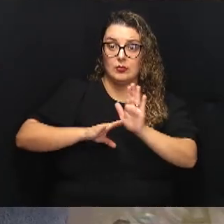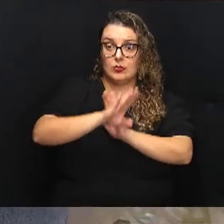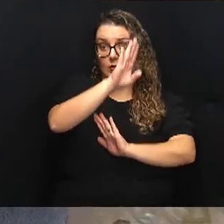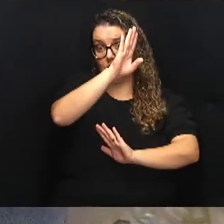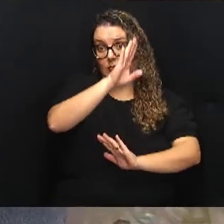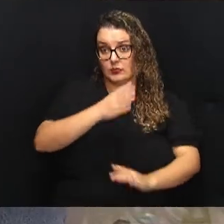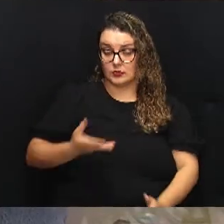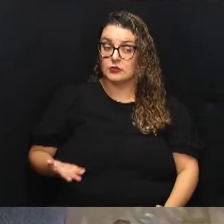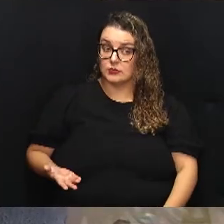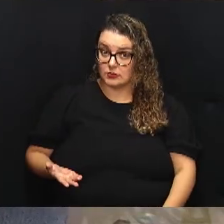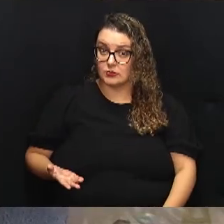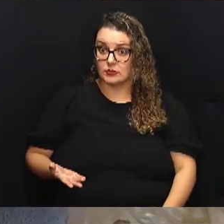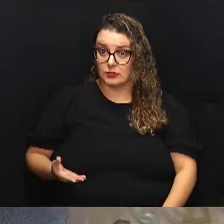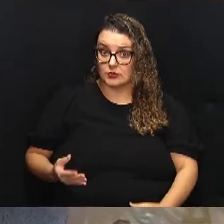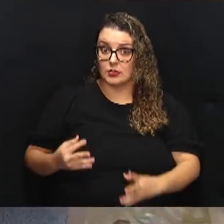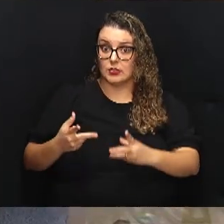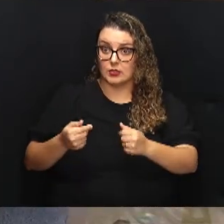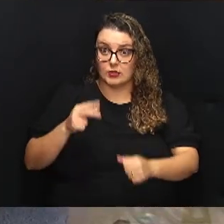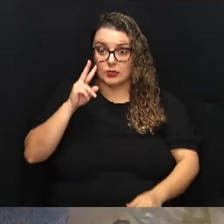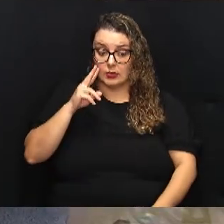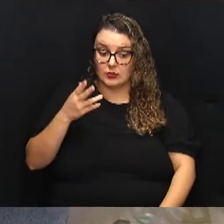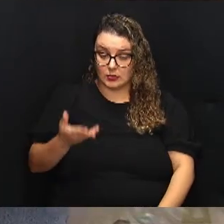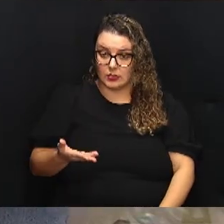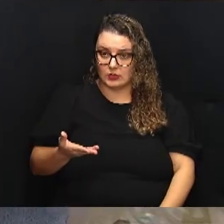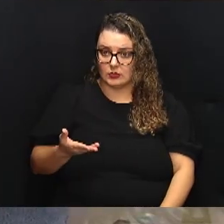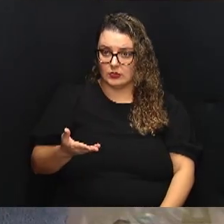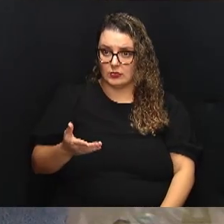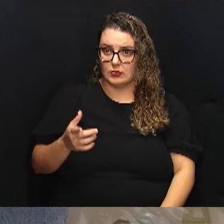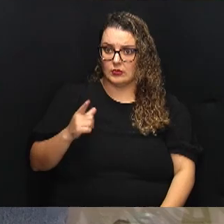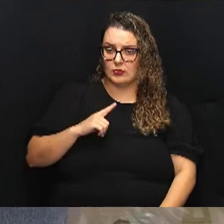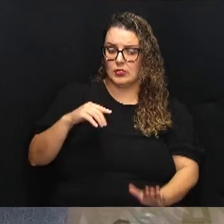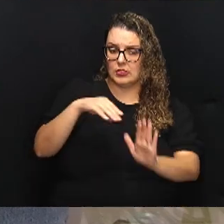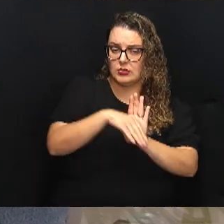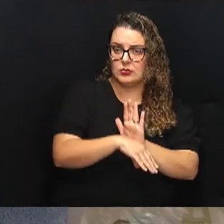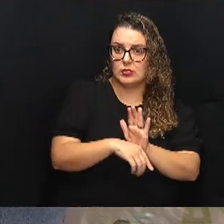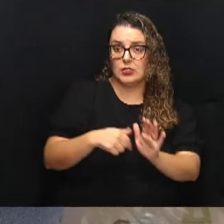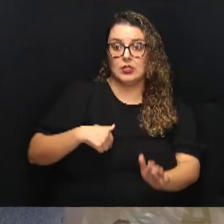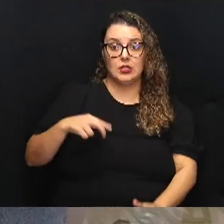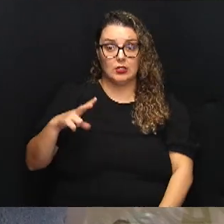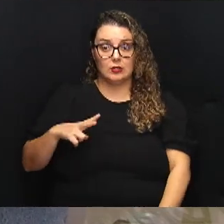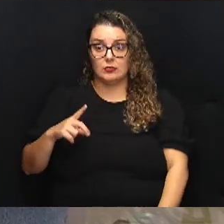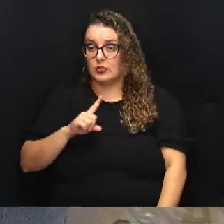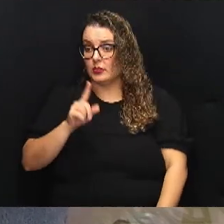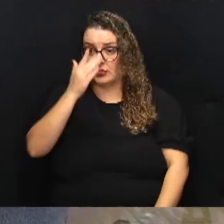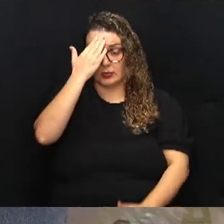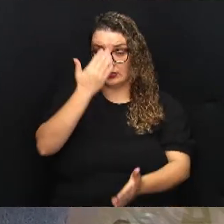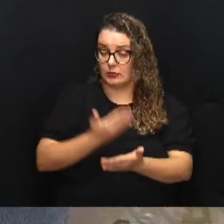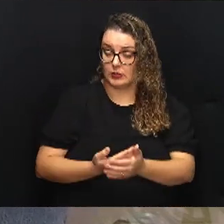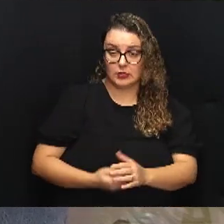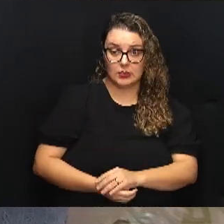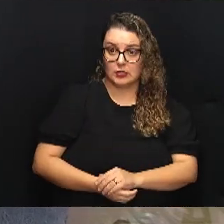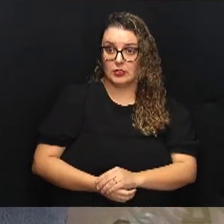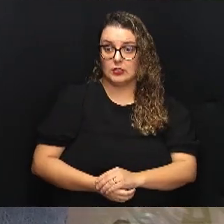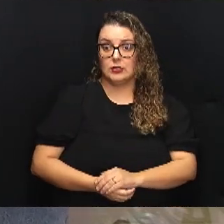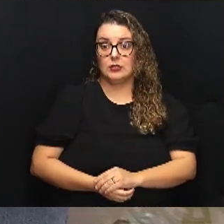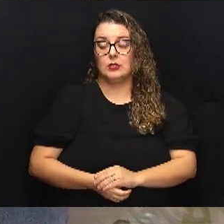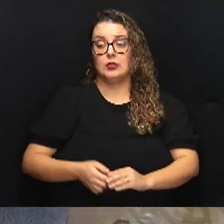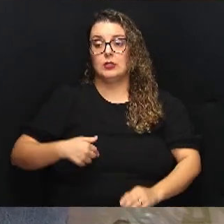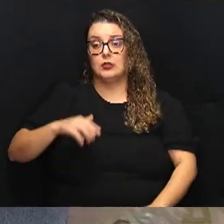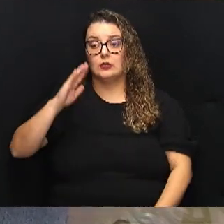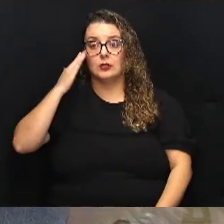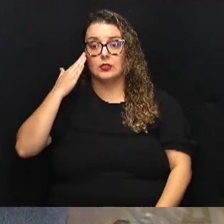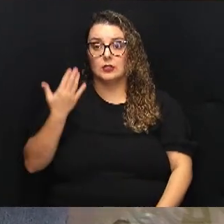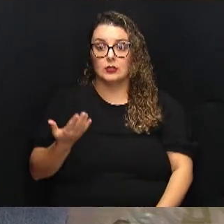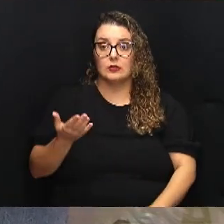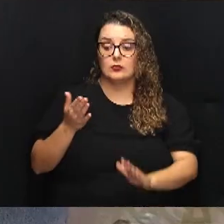cima. Tá todo mundo vendo isso. Será que vai ter uma queda? Eu particularmente não acredito nisso. Eu entendo que os produtores vão